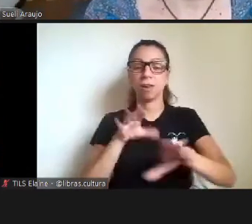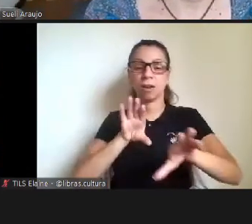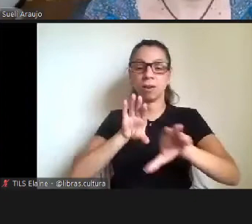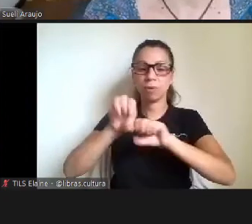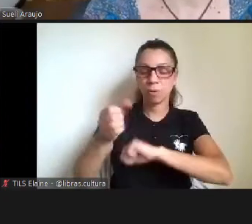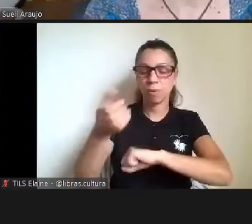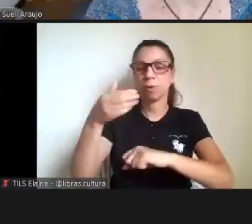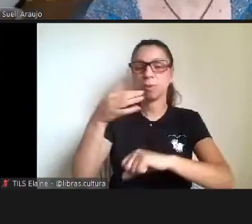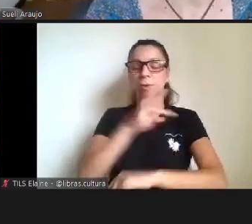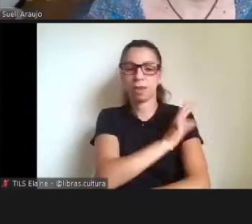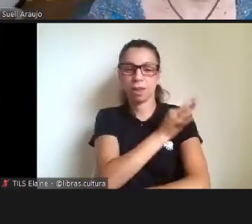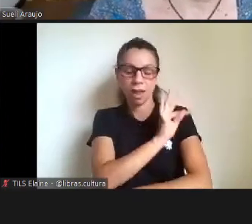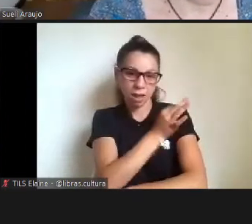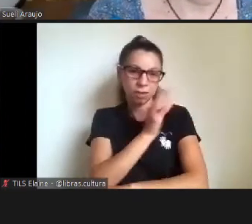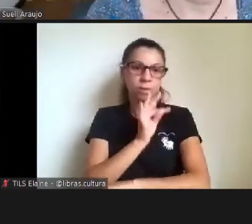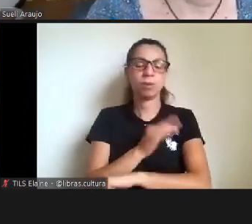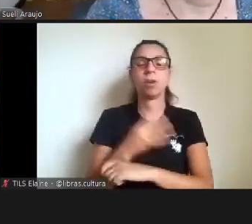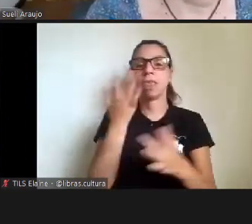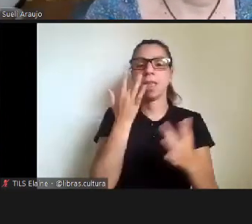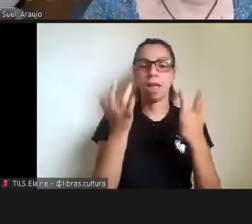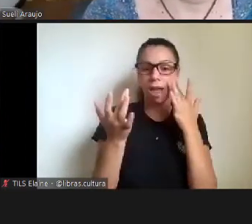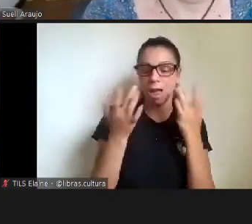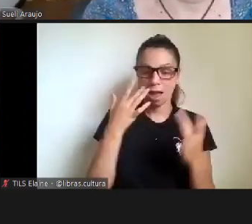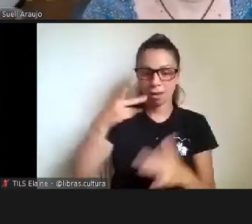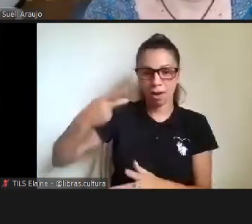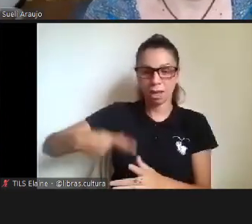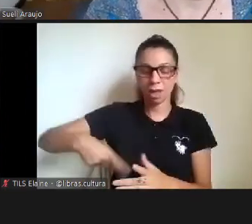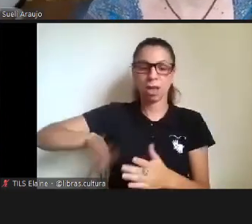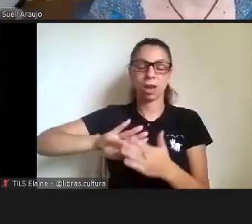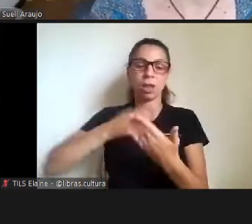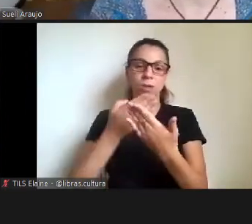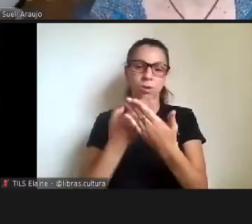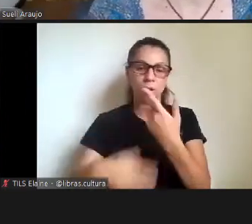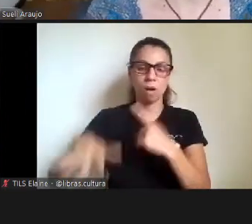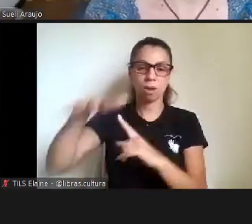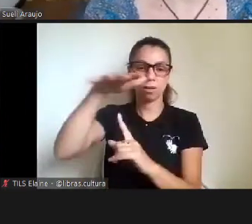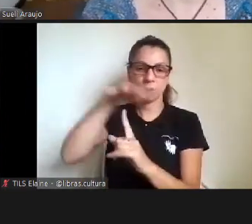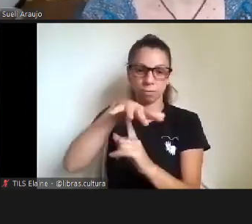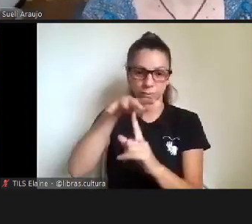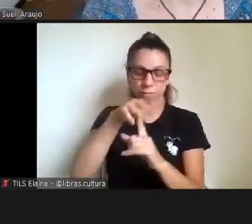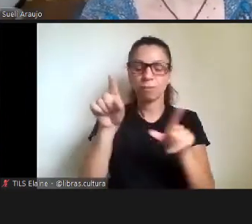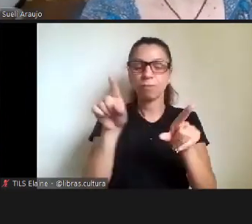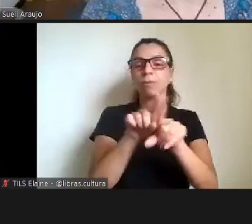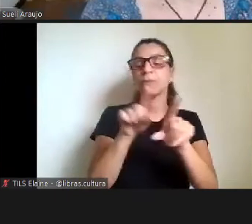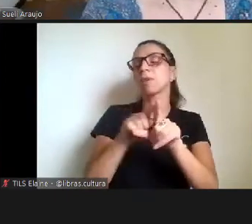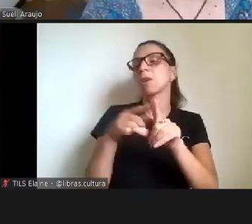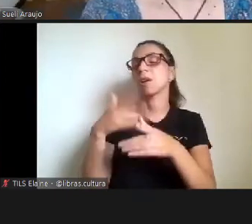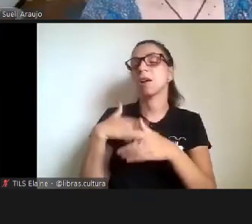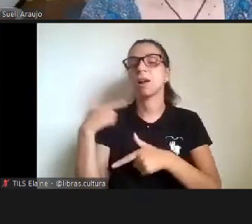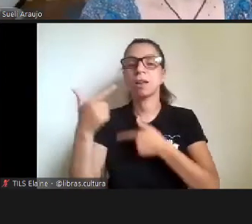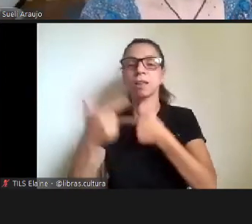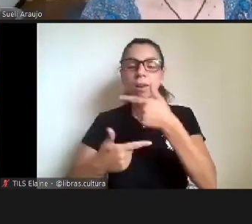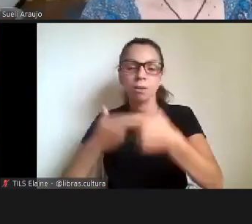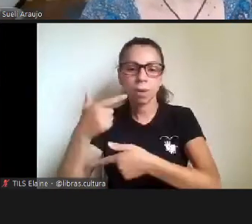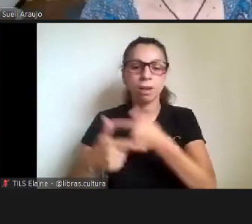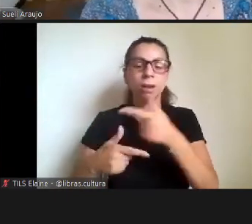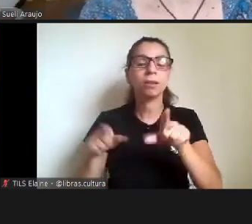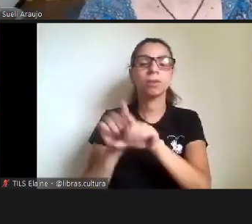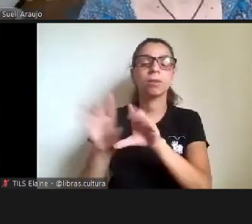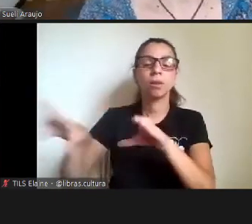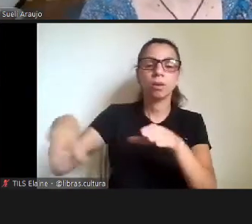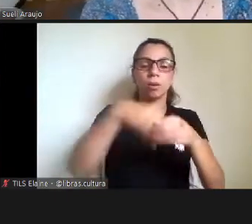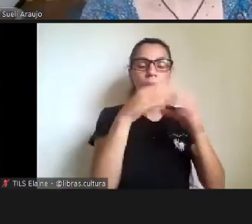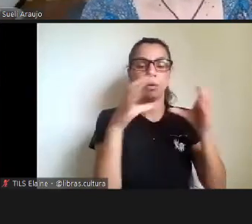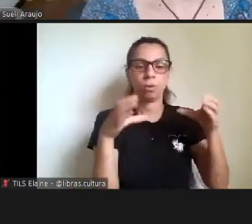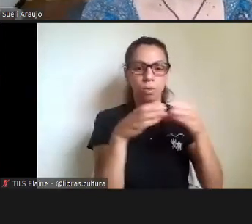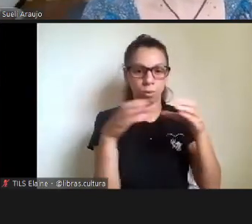teatro do Colégio Estadual do Paraná, participou do curso Ator Cômico no Espaço Excêntrico e, em 2020, integrou o elenco da Companhia de